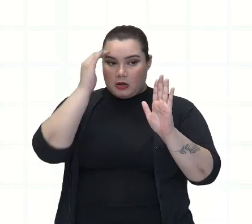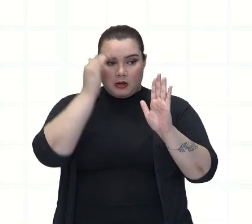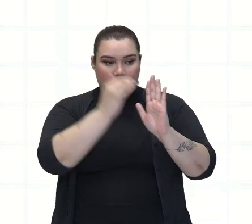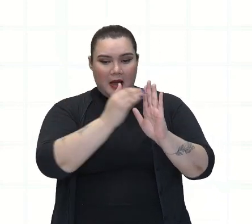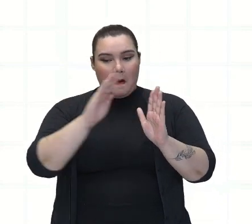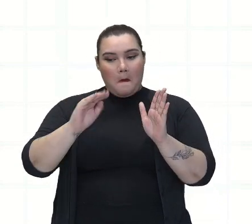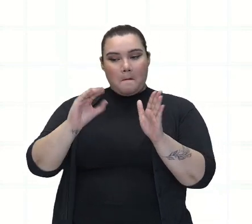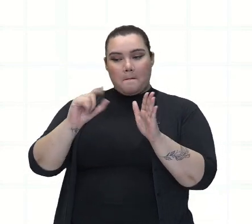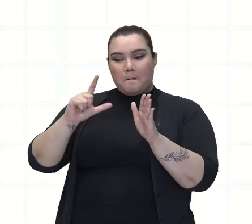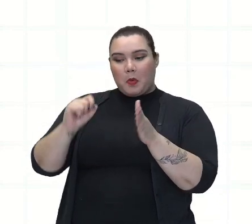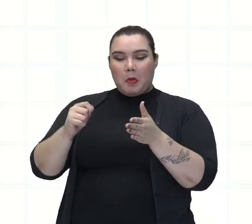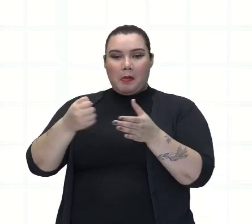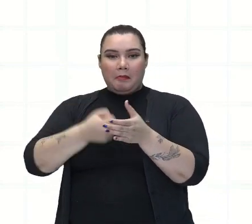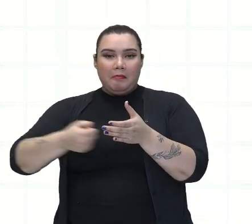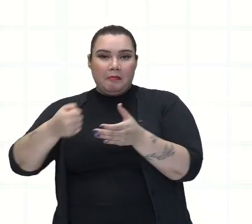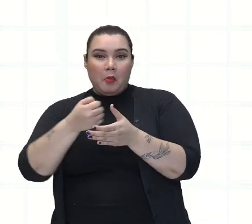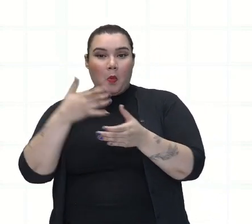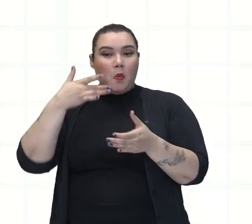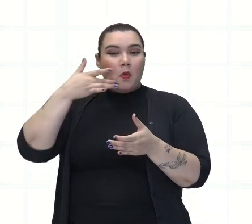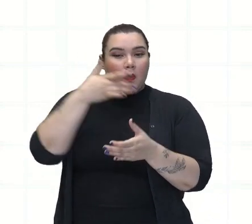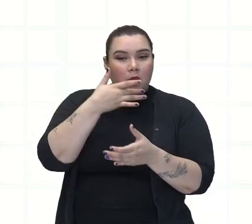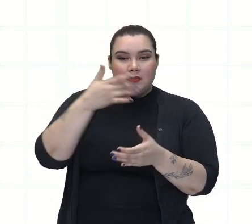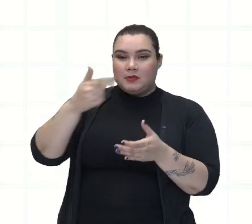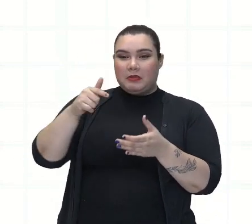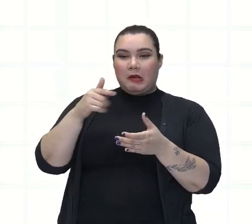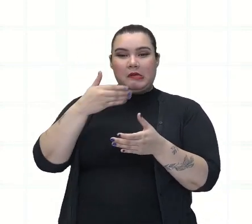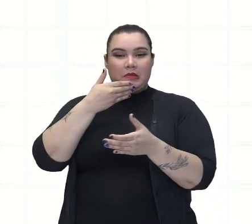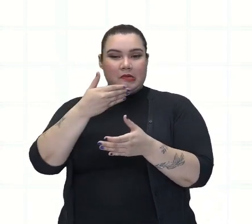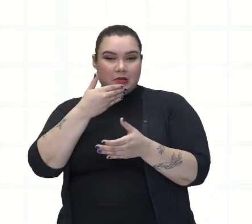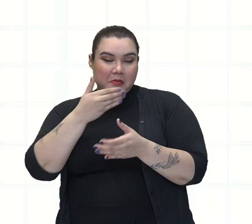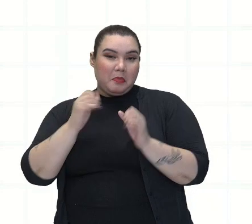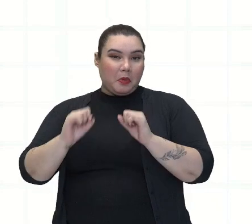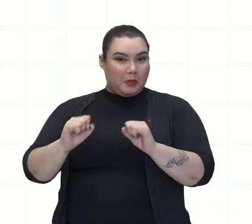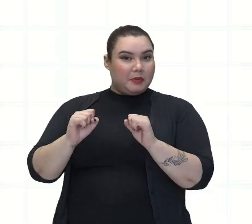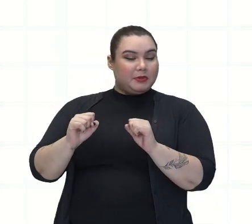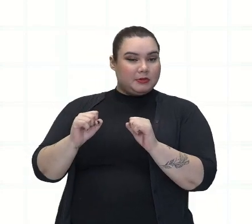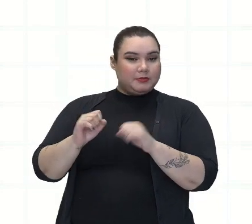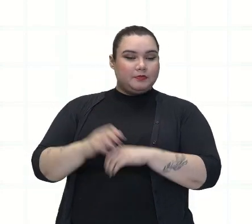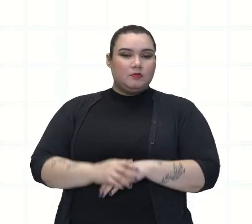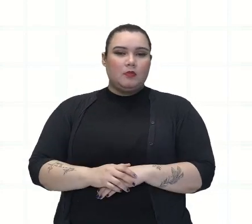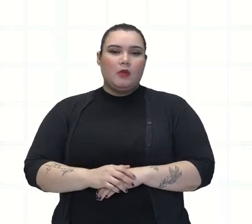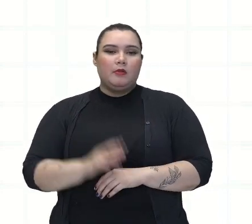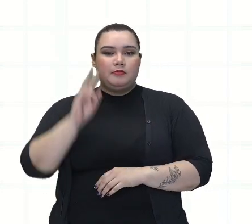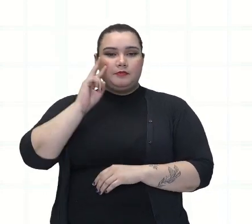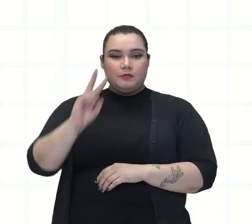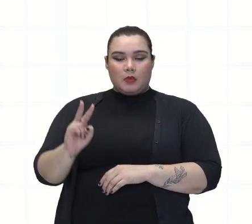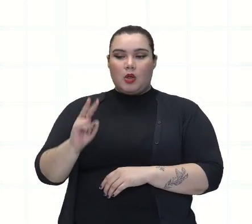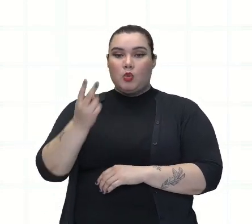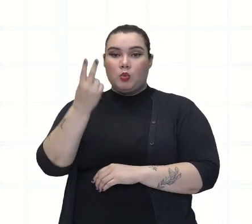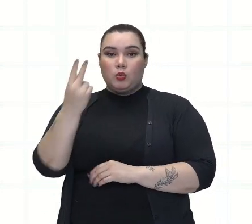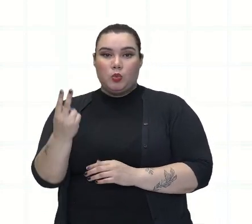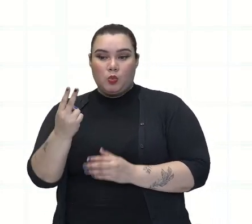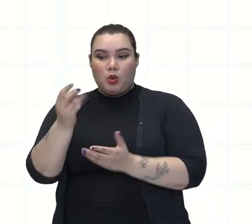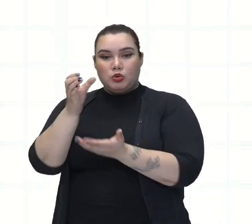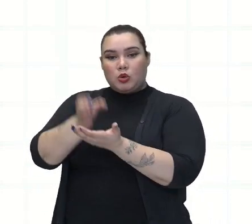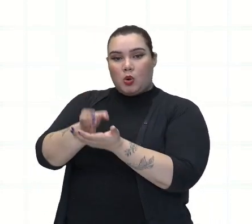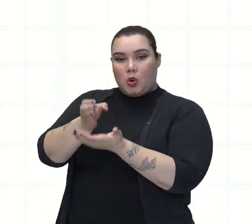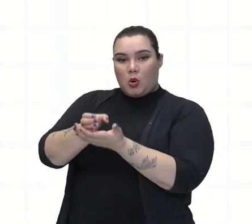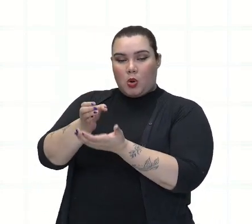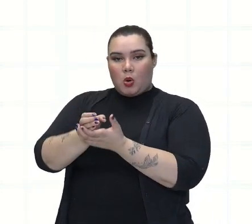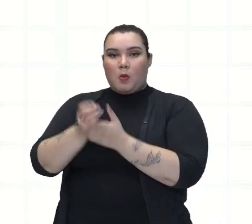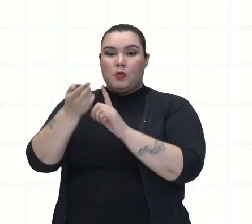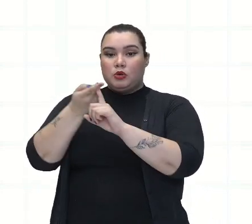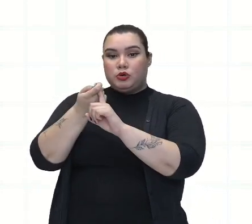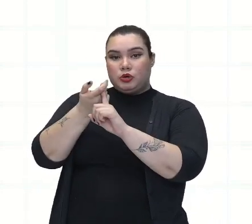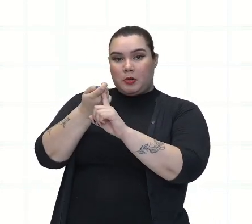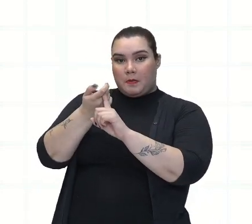bolo gostoso, né? Então, observem 2 xícaras de milho direto da espiga,